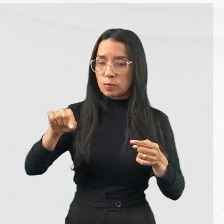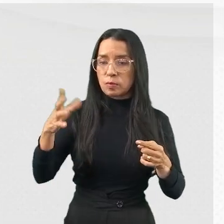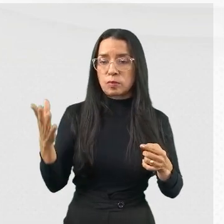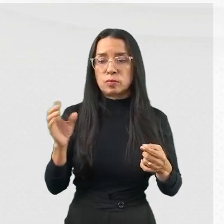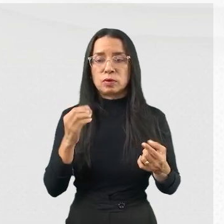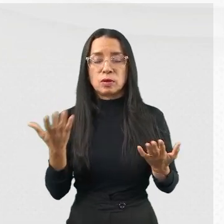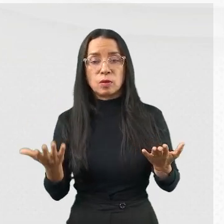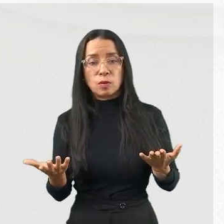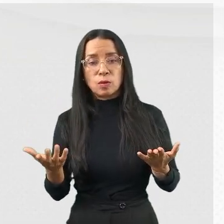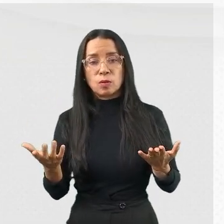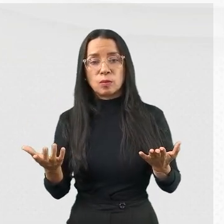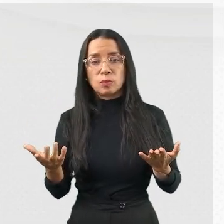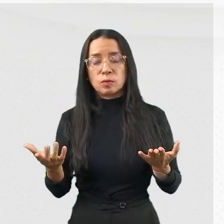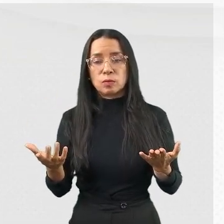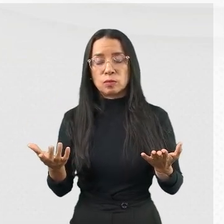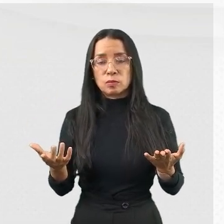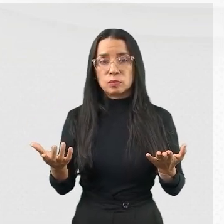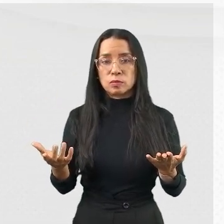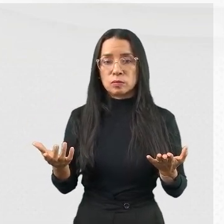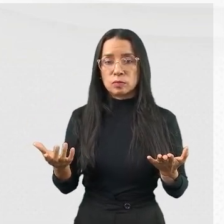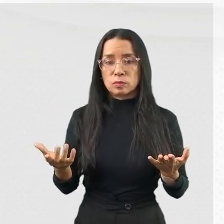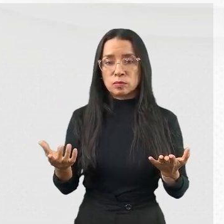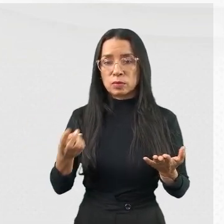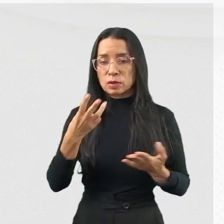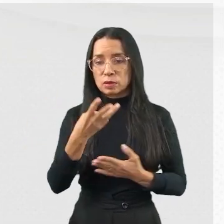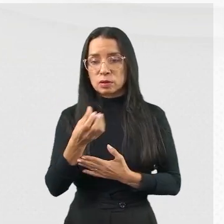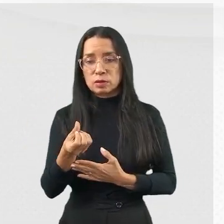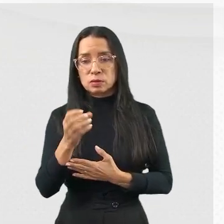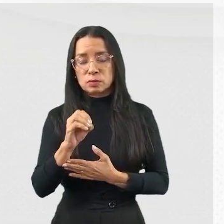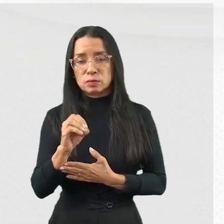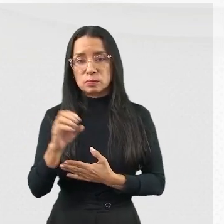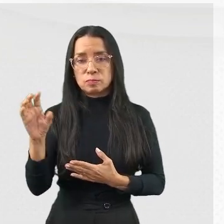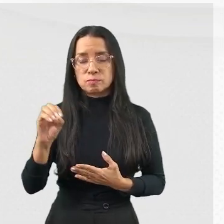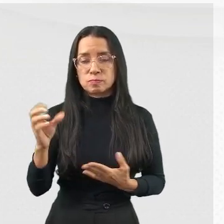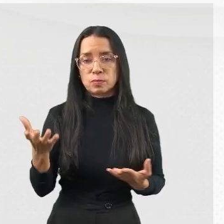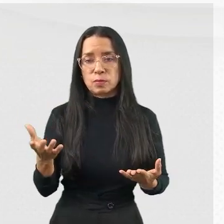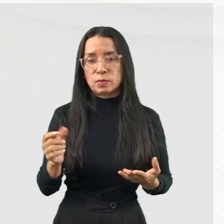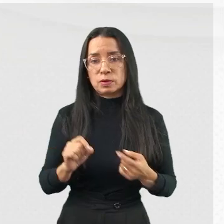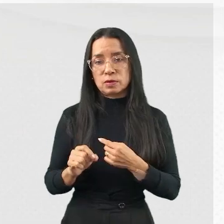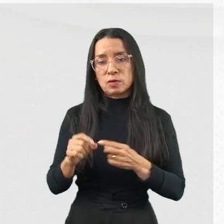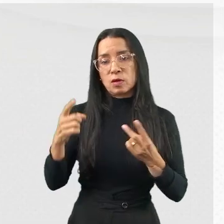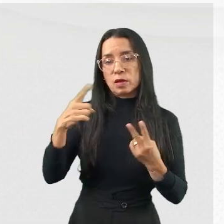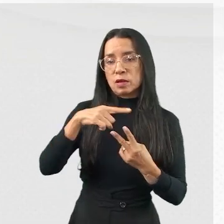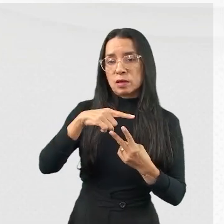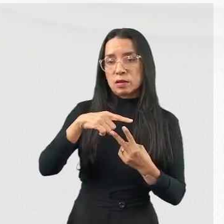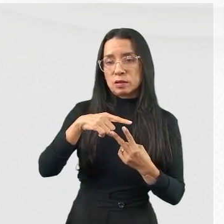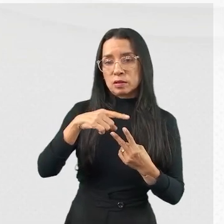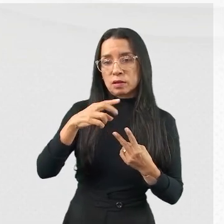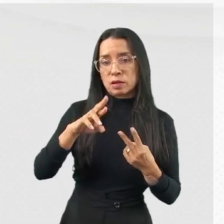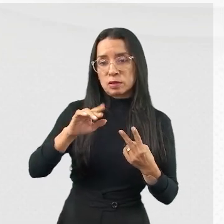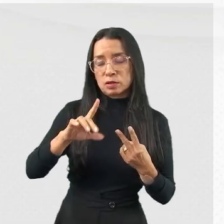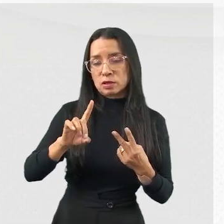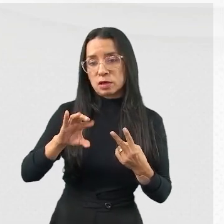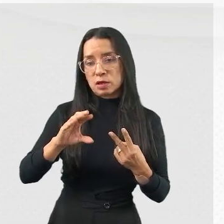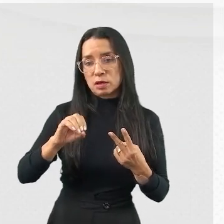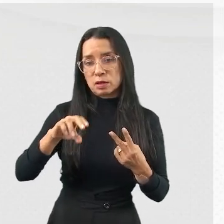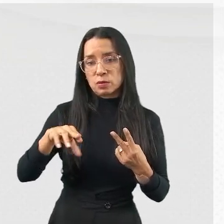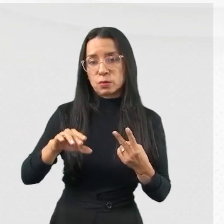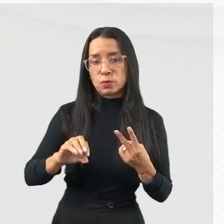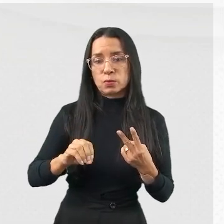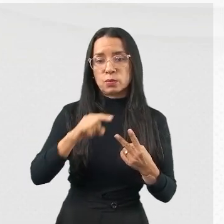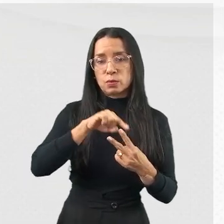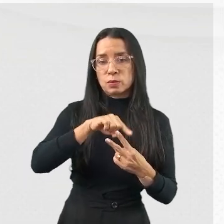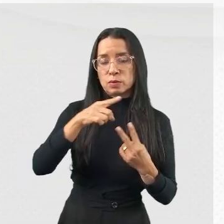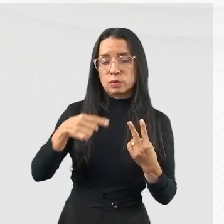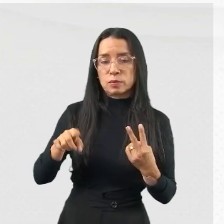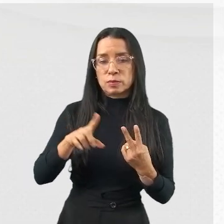Qual é o ângulo descrito em uma volta? 360 graus. Mas se for em radiano, 2π. E dividido pelo